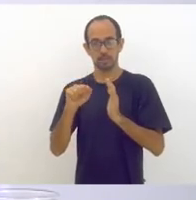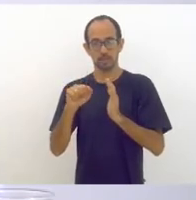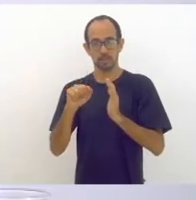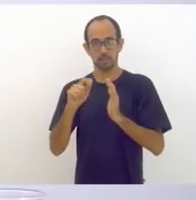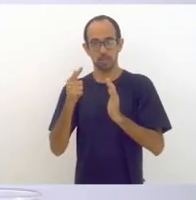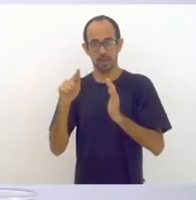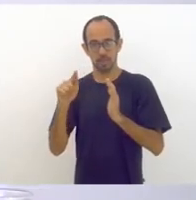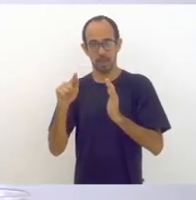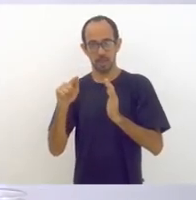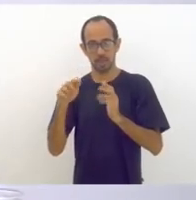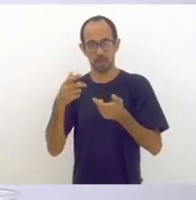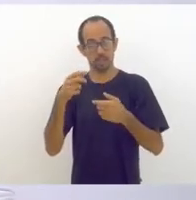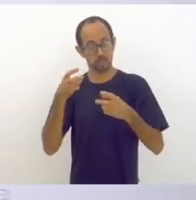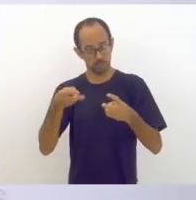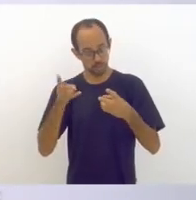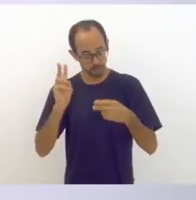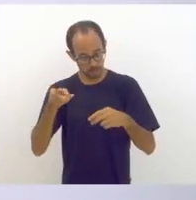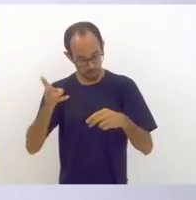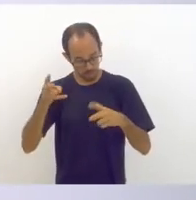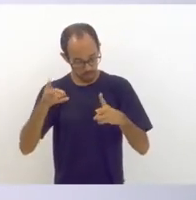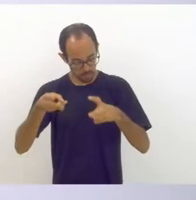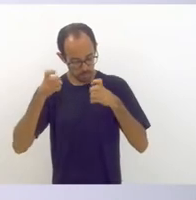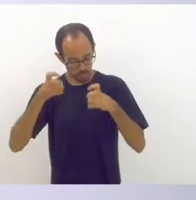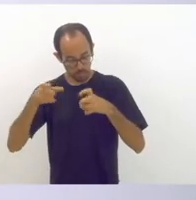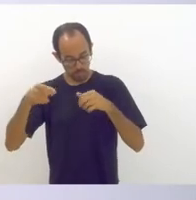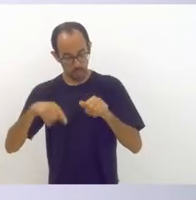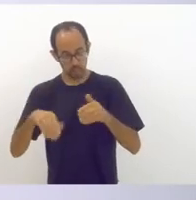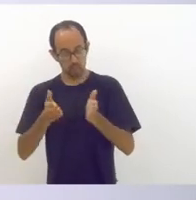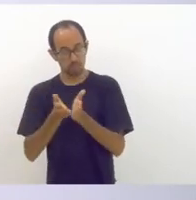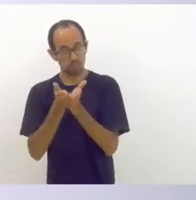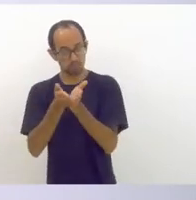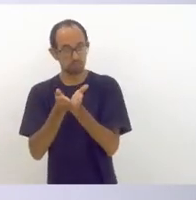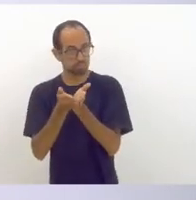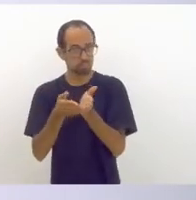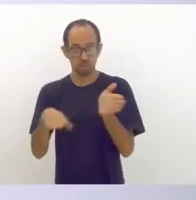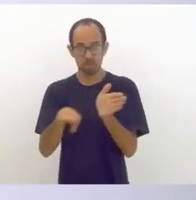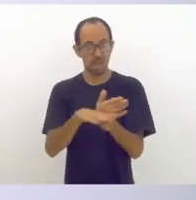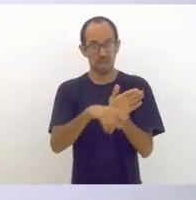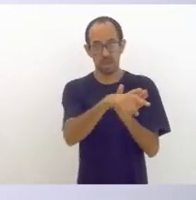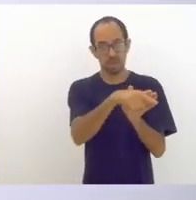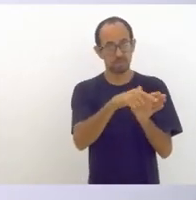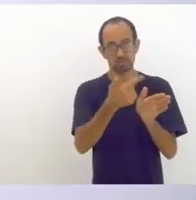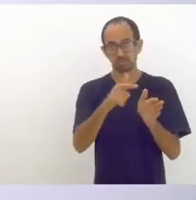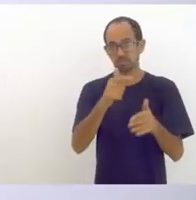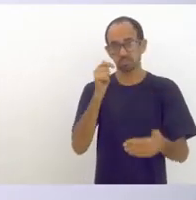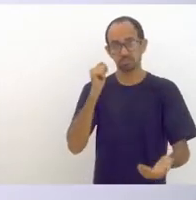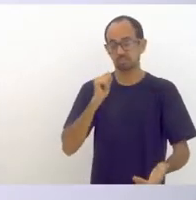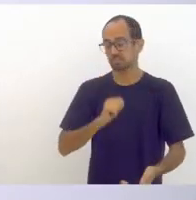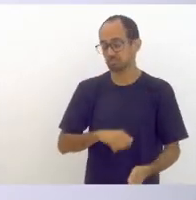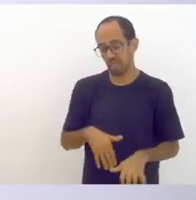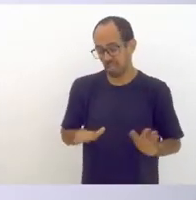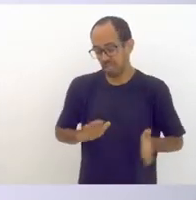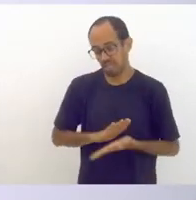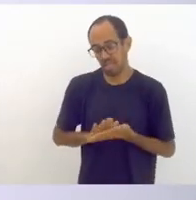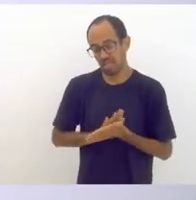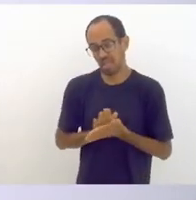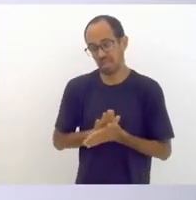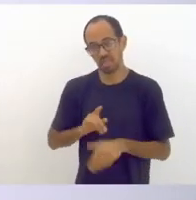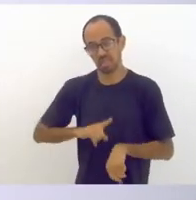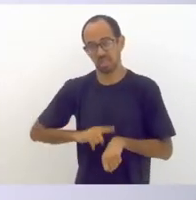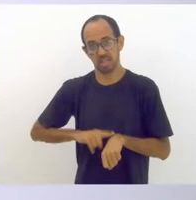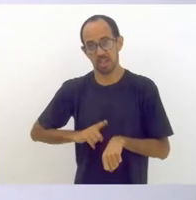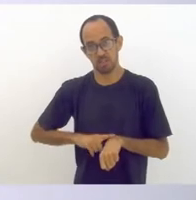visto com essas embarcações estacionadas sem limite de tempo, desde que paguem, vão ficando, sem falar